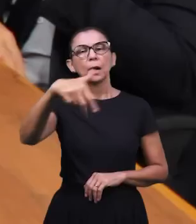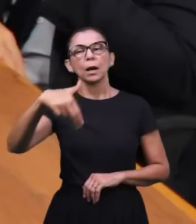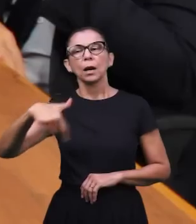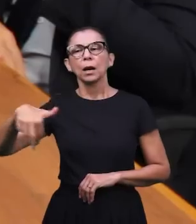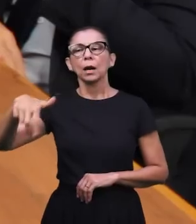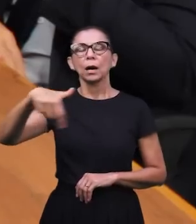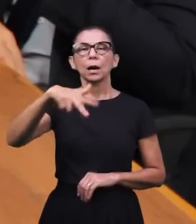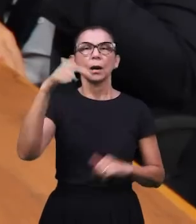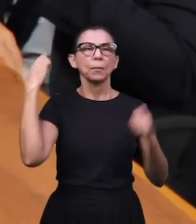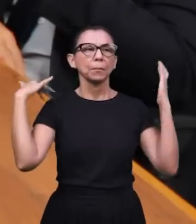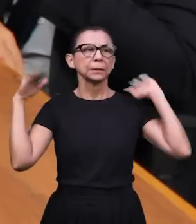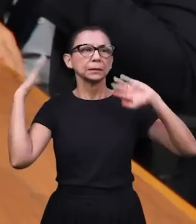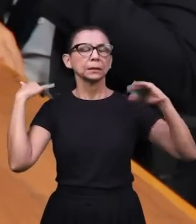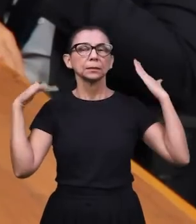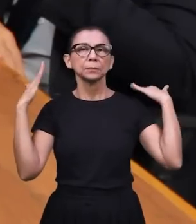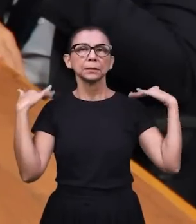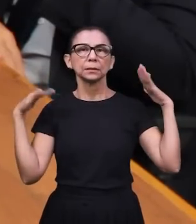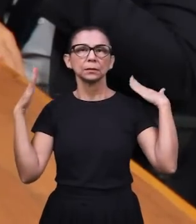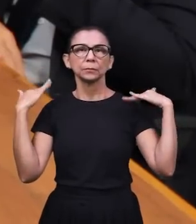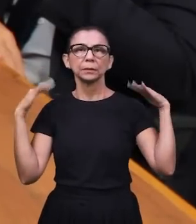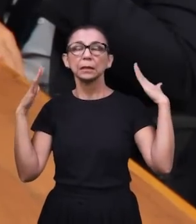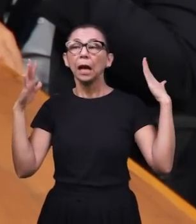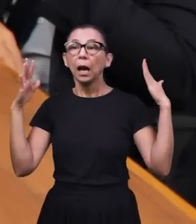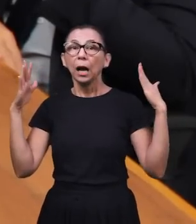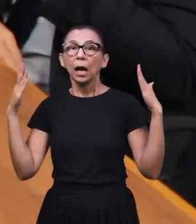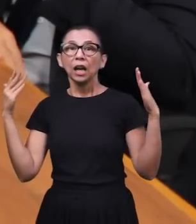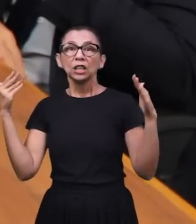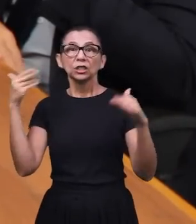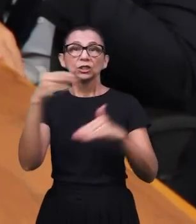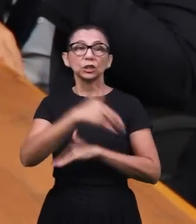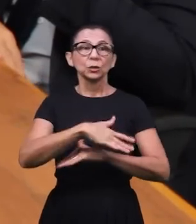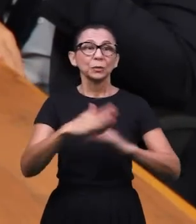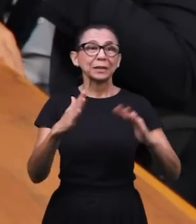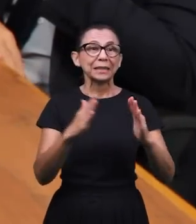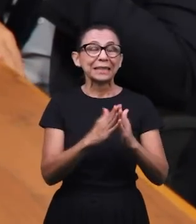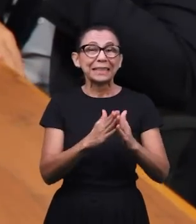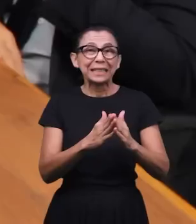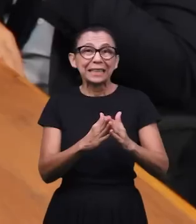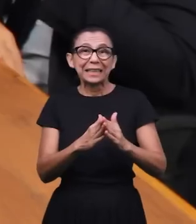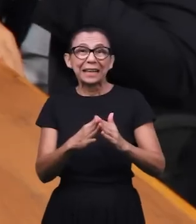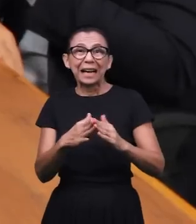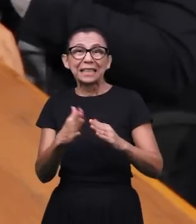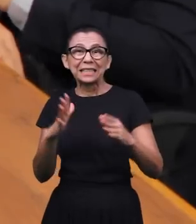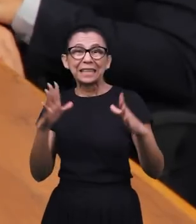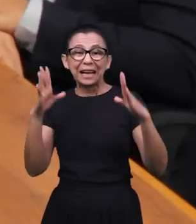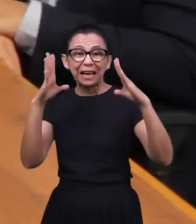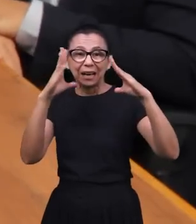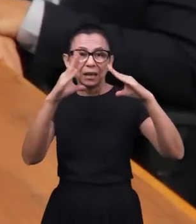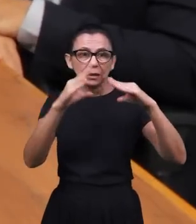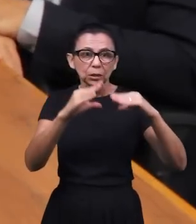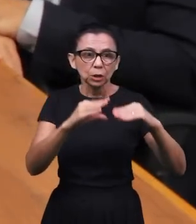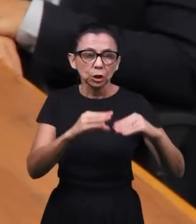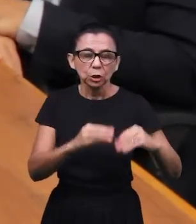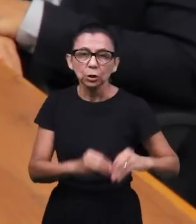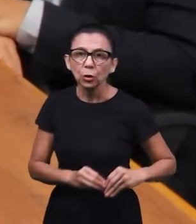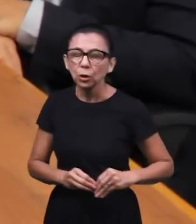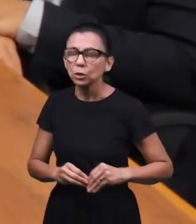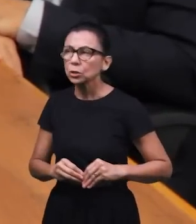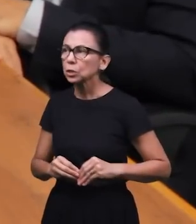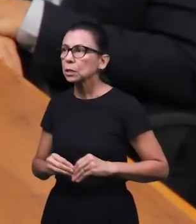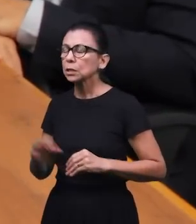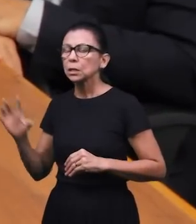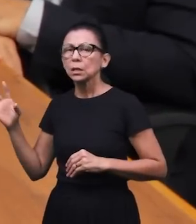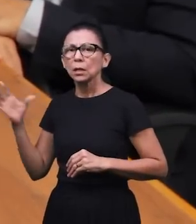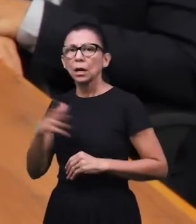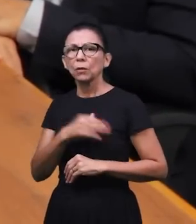depois de tarde da noite, esqueci da hora, perdeu o horário, né? O pai dele, um pastor, mas ficou revoltado com aquilo.